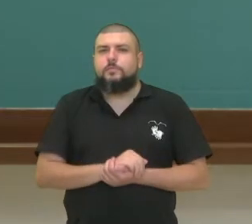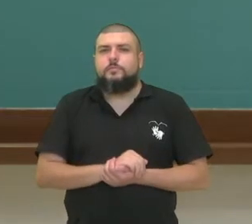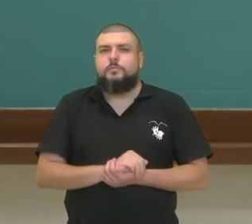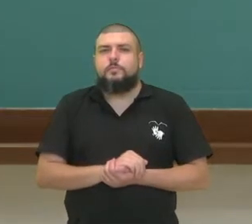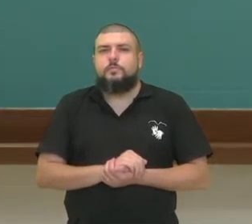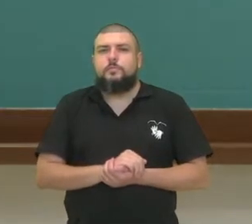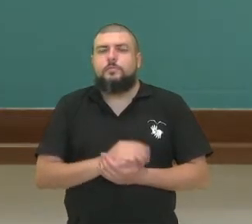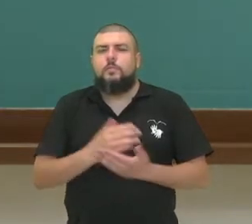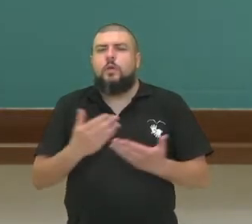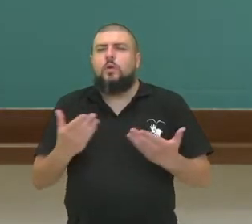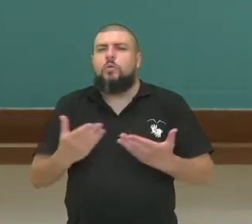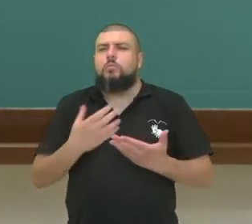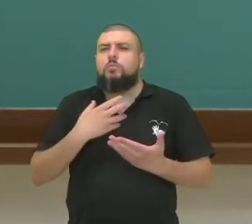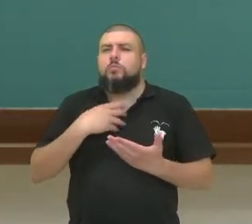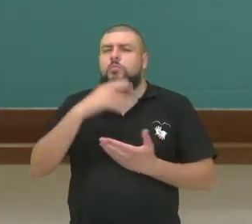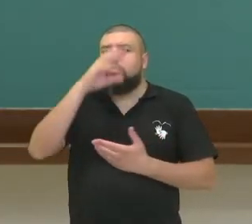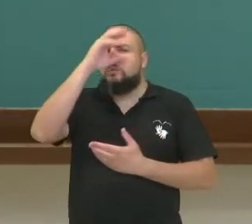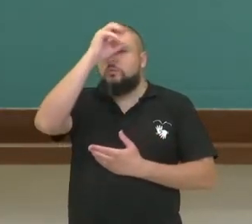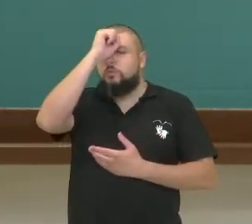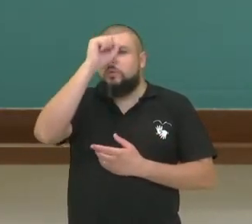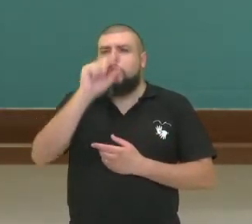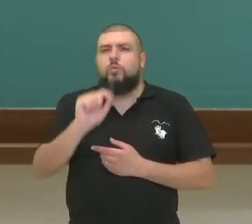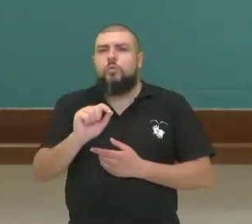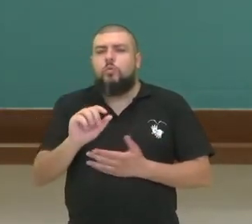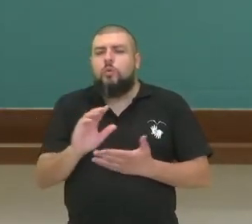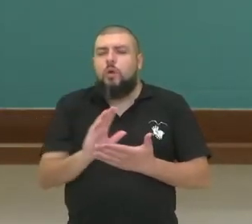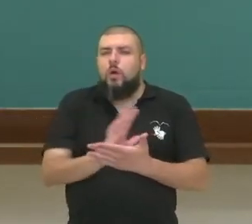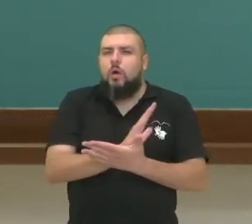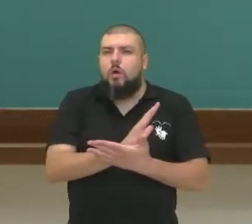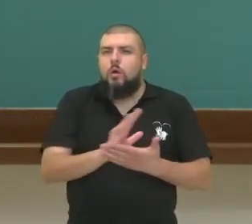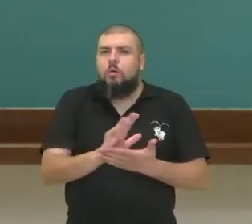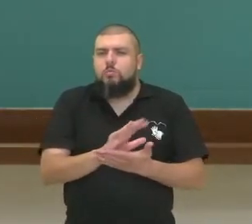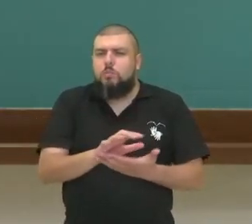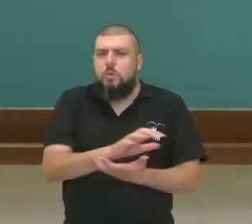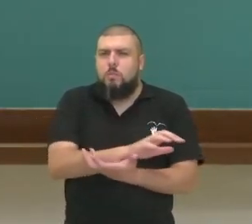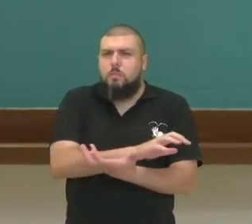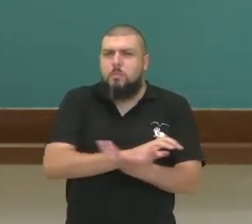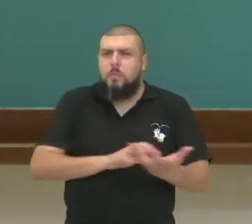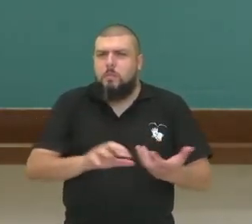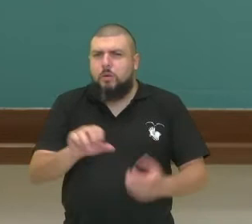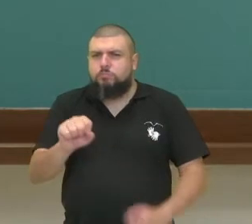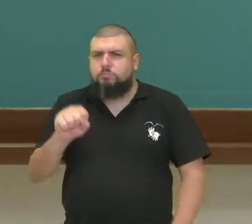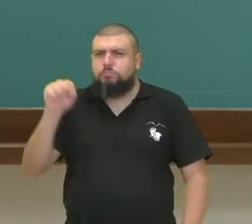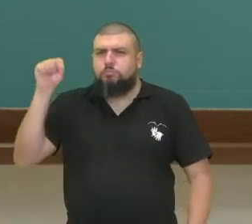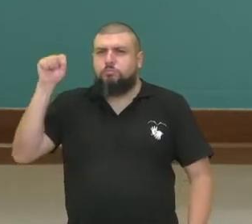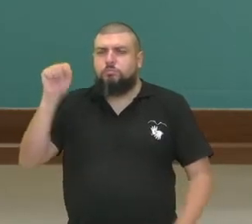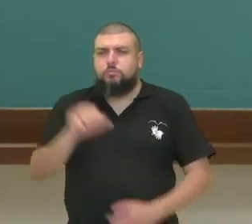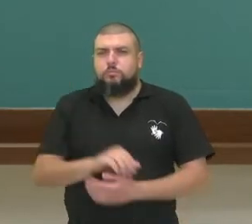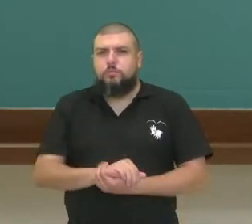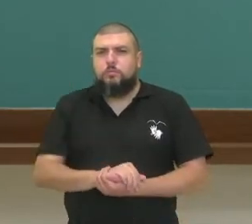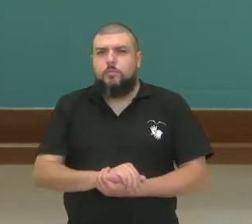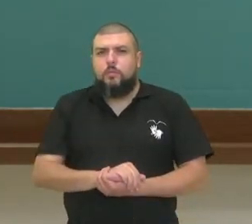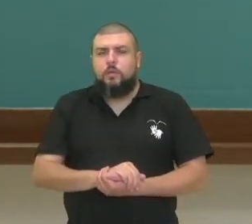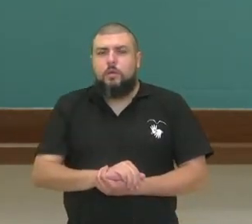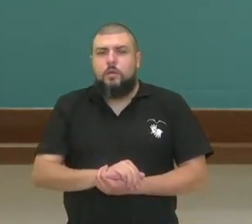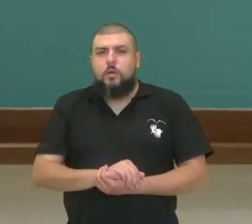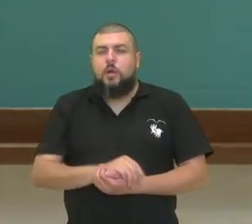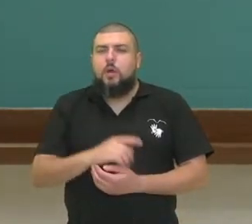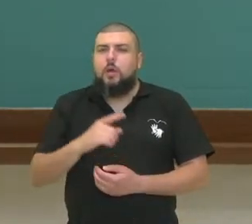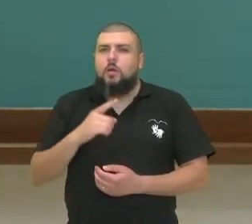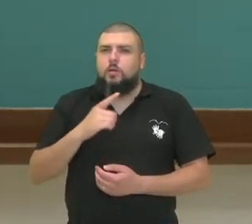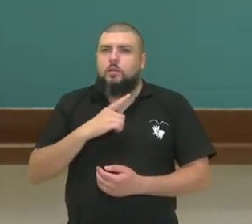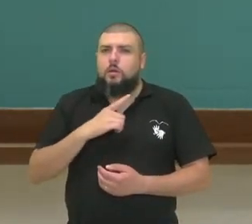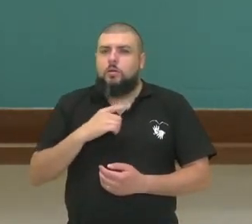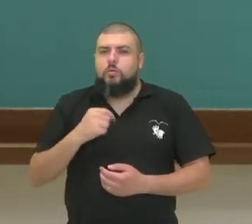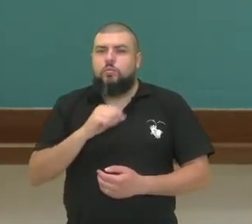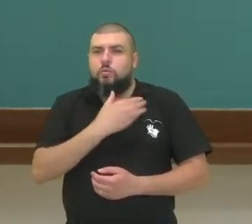os movimentos de resistência a esse regime autoritário estabelecido no Brasil. Você vai ter todo aquele movimento de repressão por